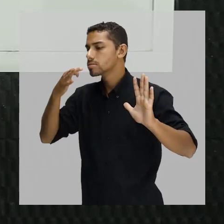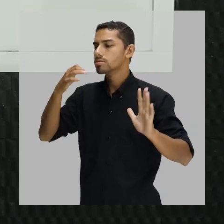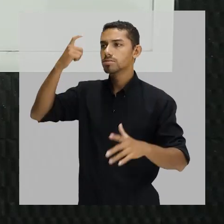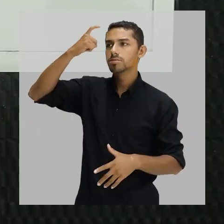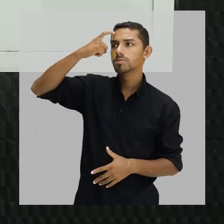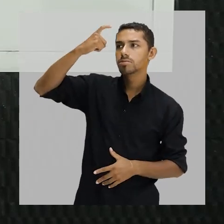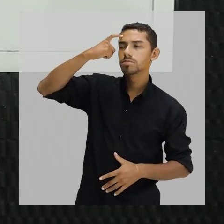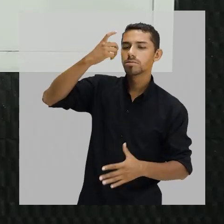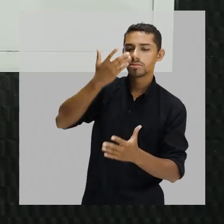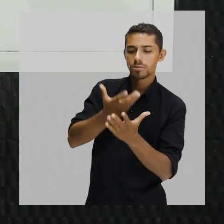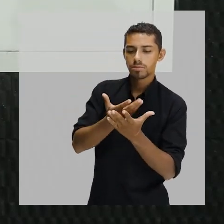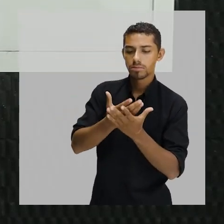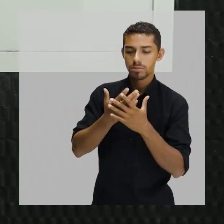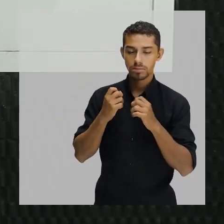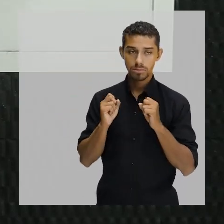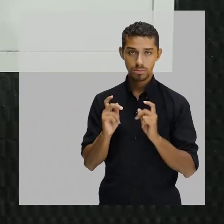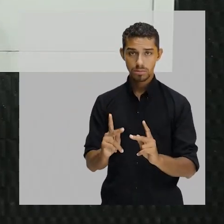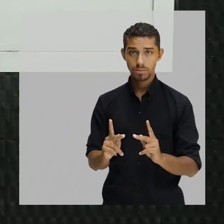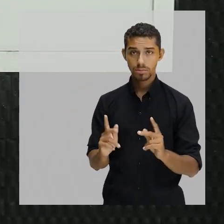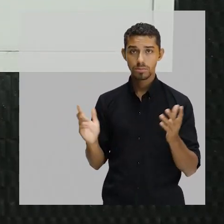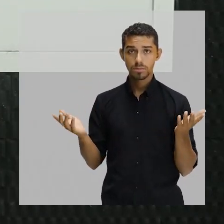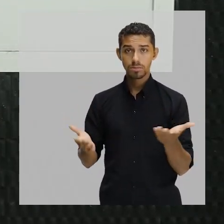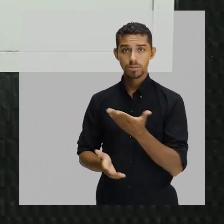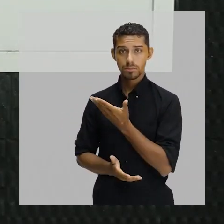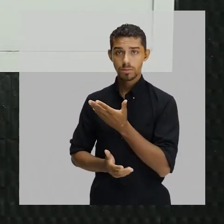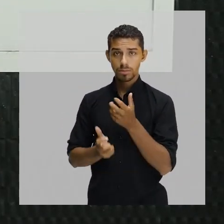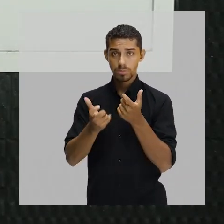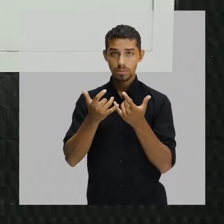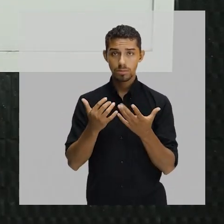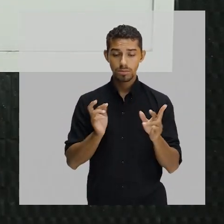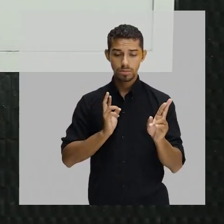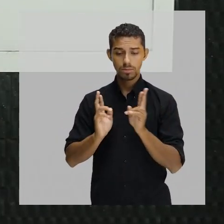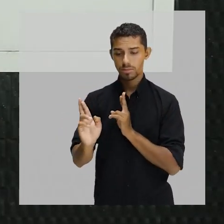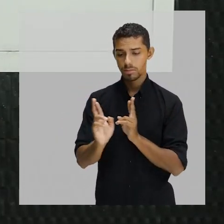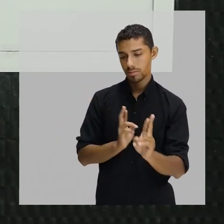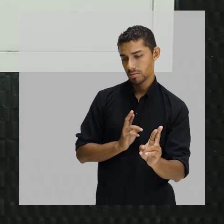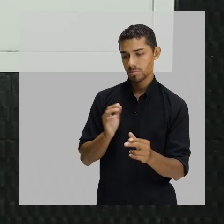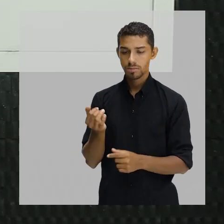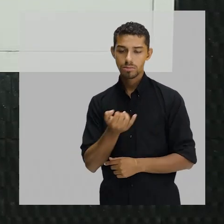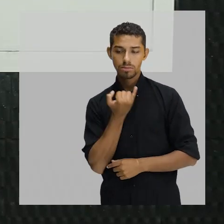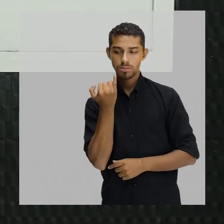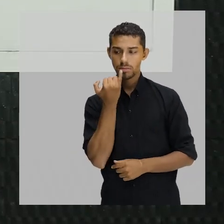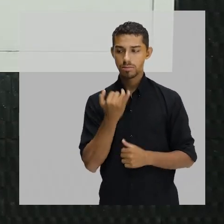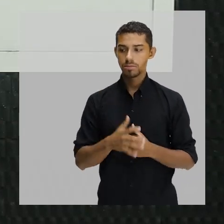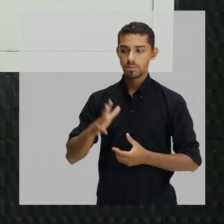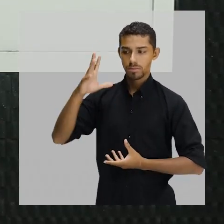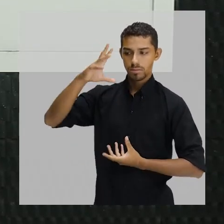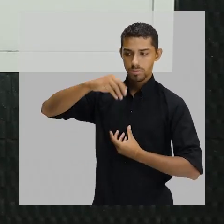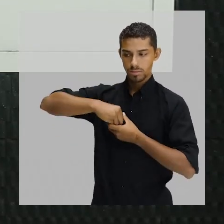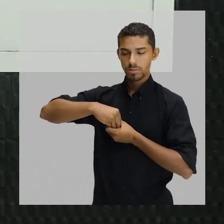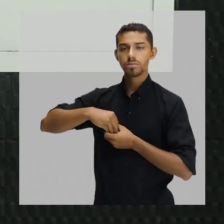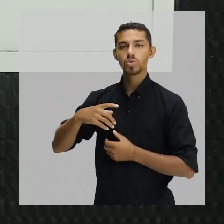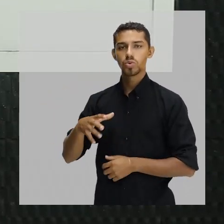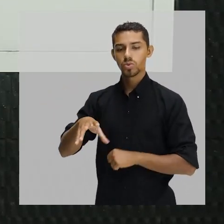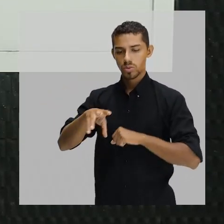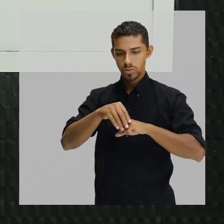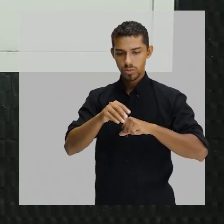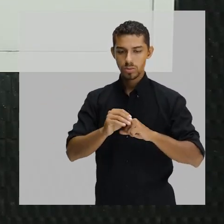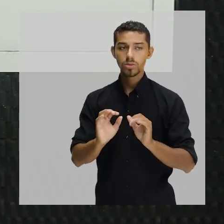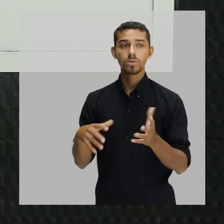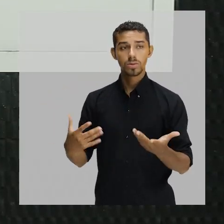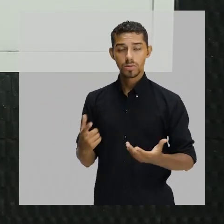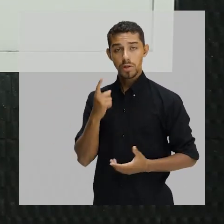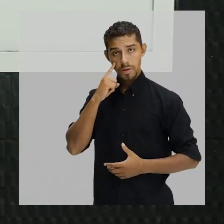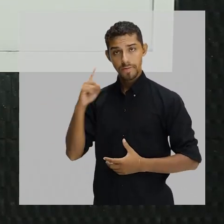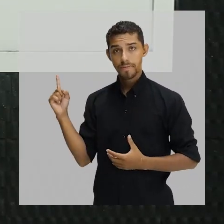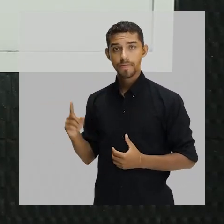estou estudando, ok? Que está justamente estabelecido nesta relação, que é fundamental dentro do conhecimento, tá? Então veja